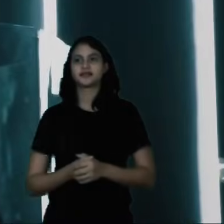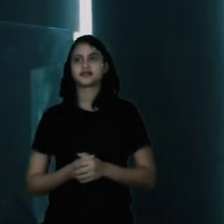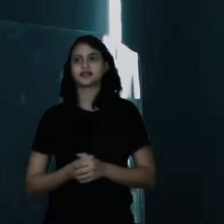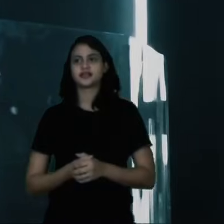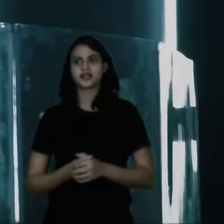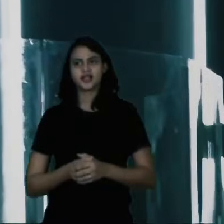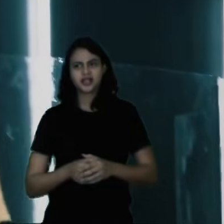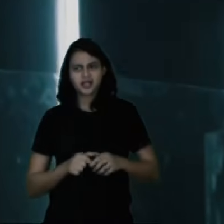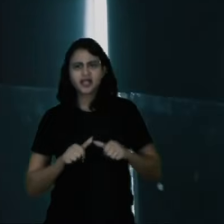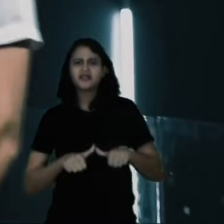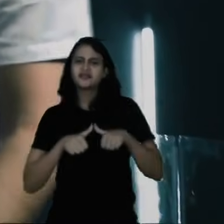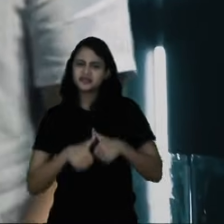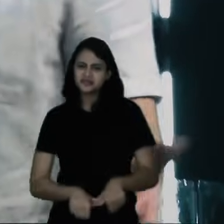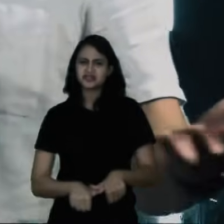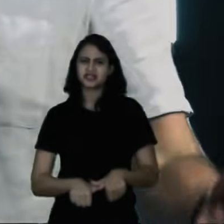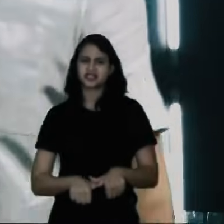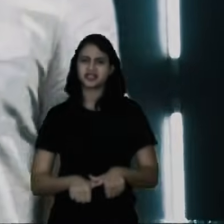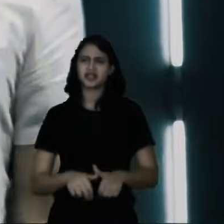Porque o próprio Jesus